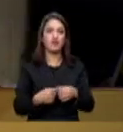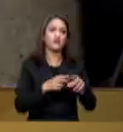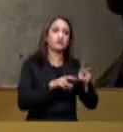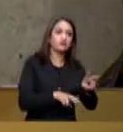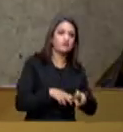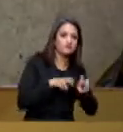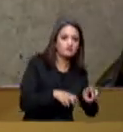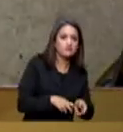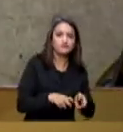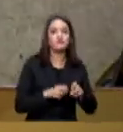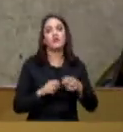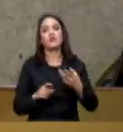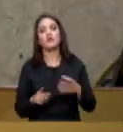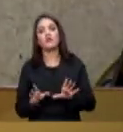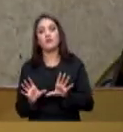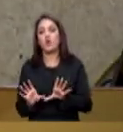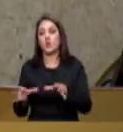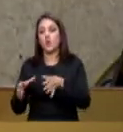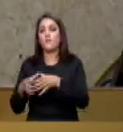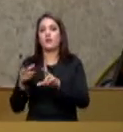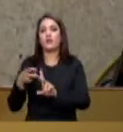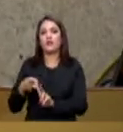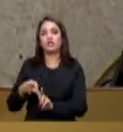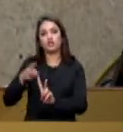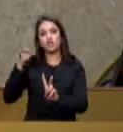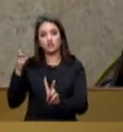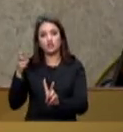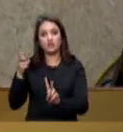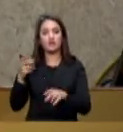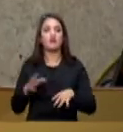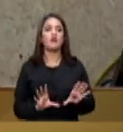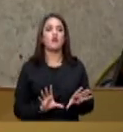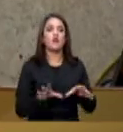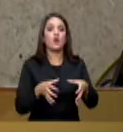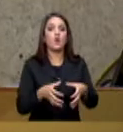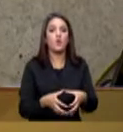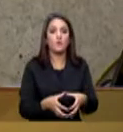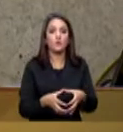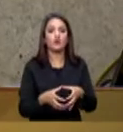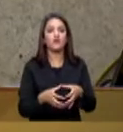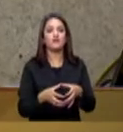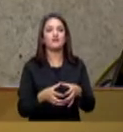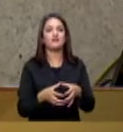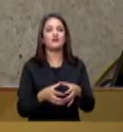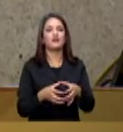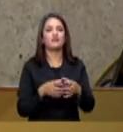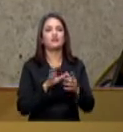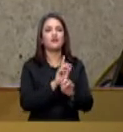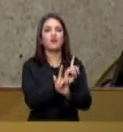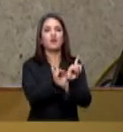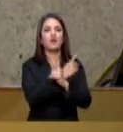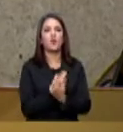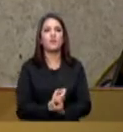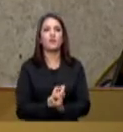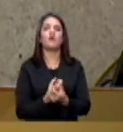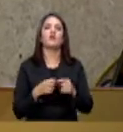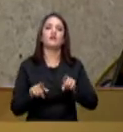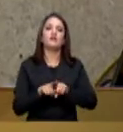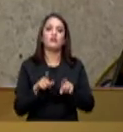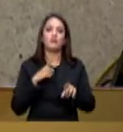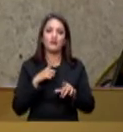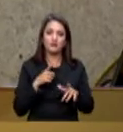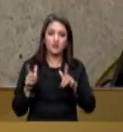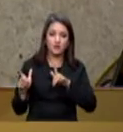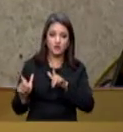rurais, as comunidades indígenas e as comunidades quilombolas; e ainda, entre